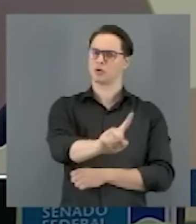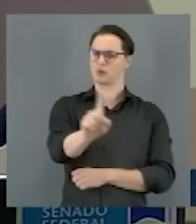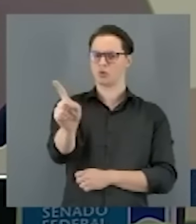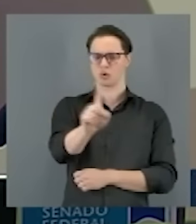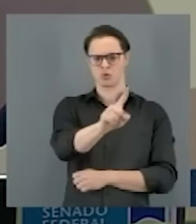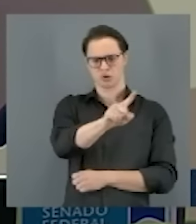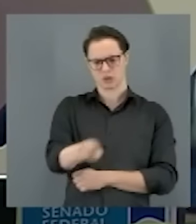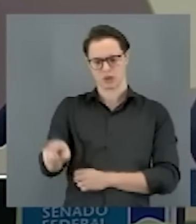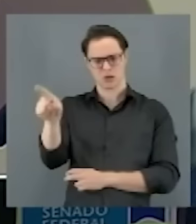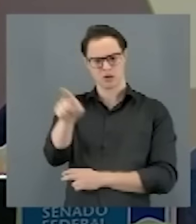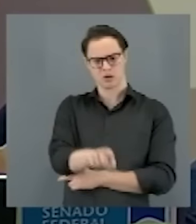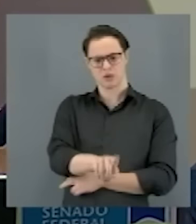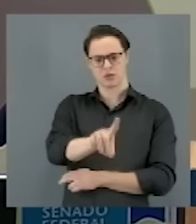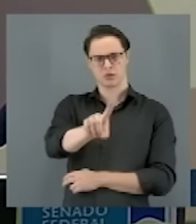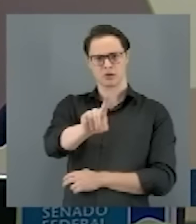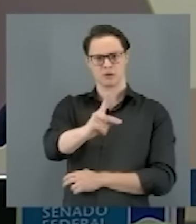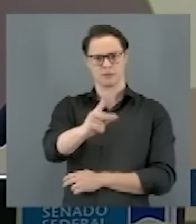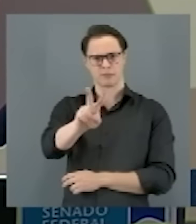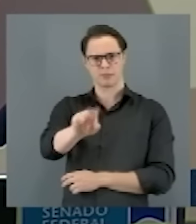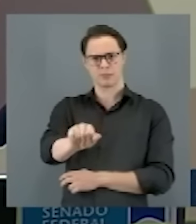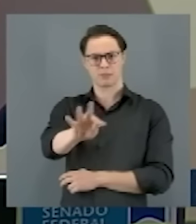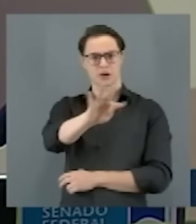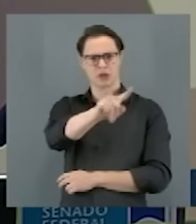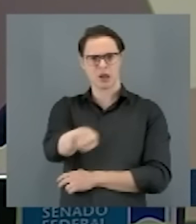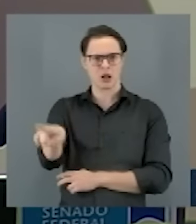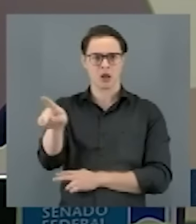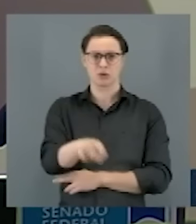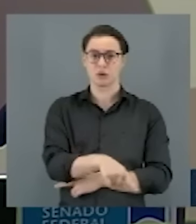DPVAT. Acabou com o seguro DPVAT.